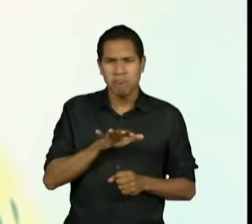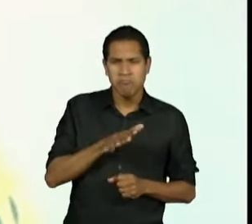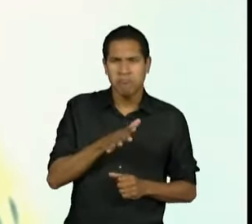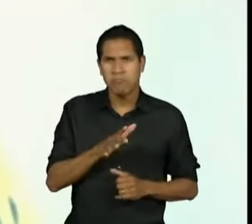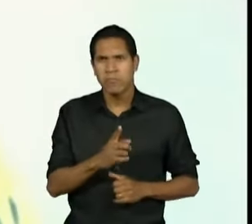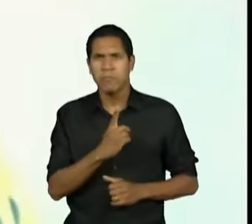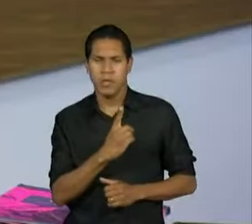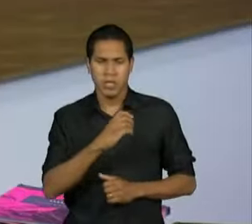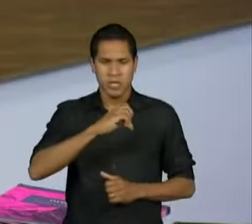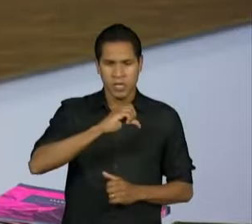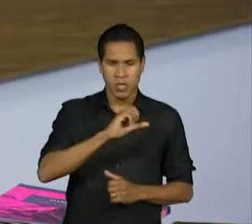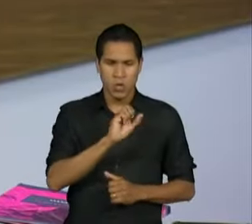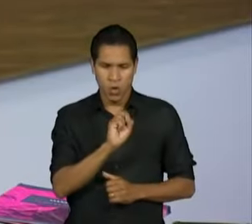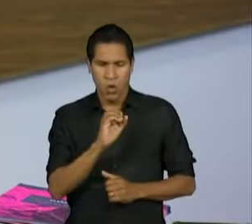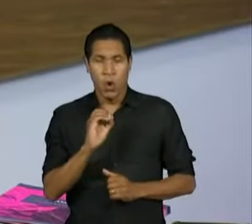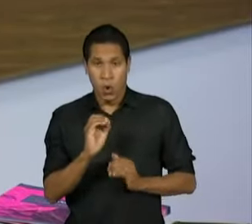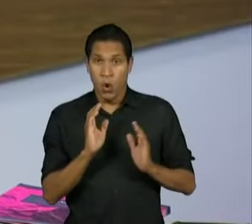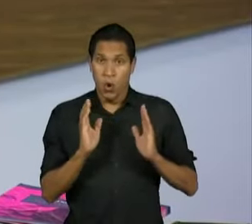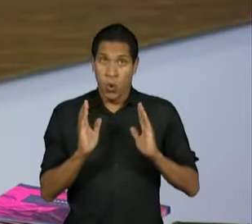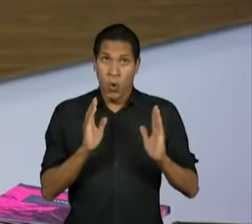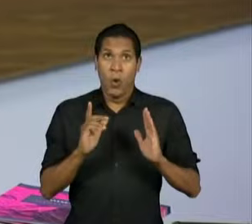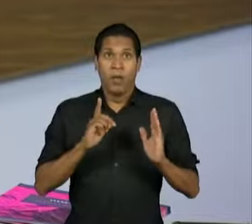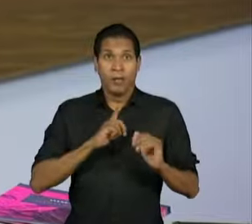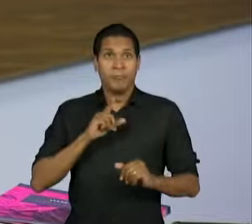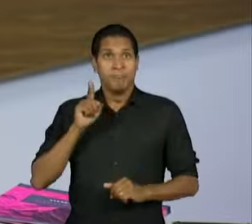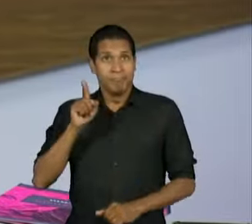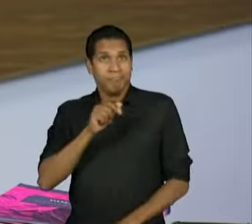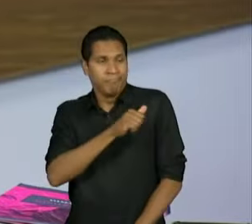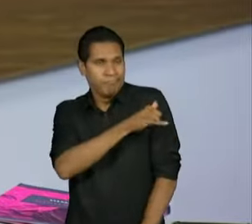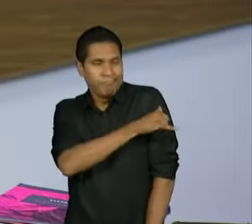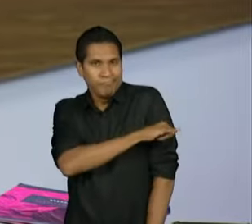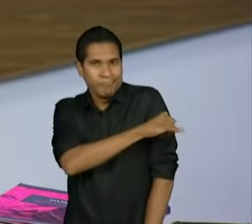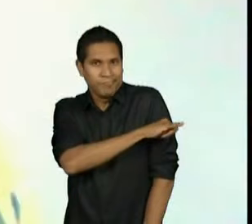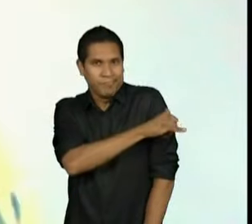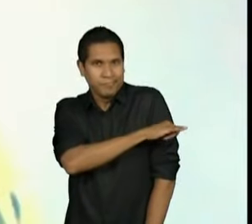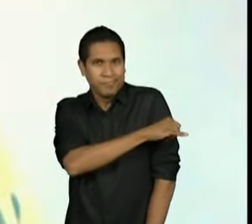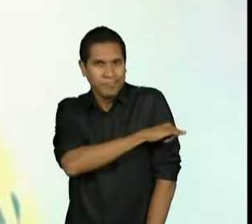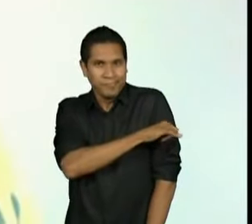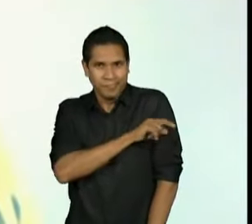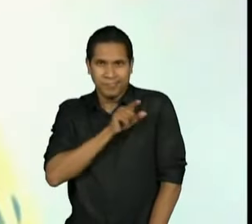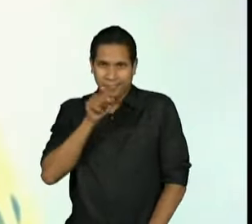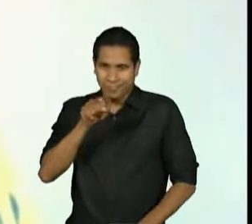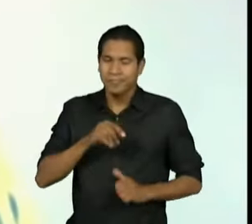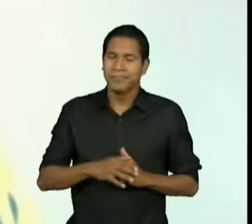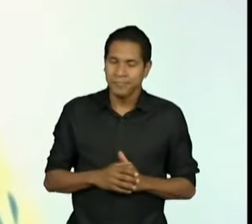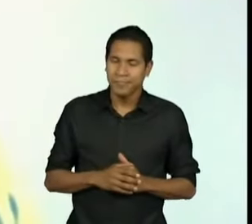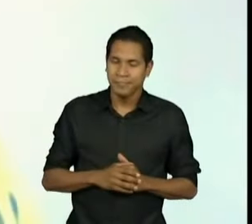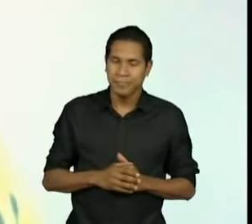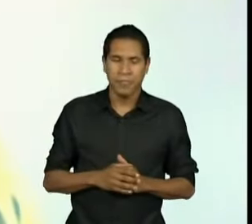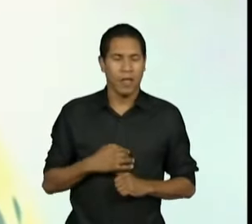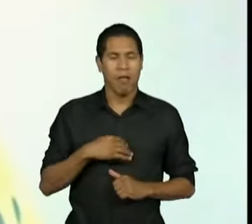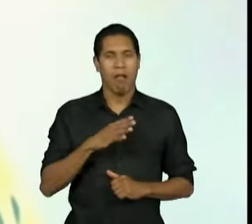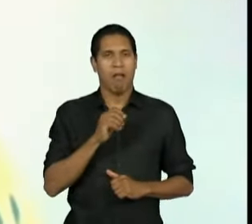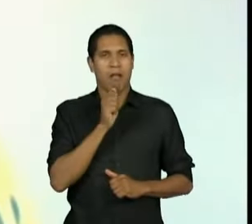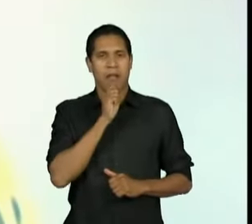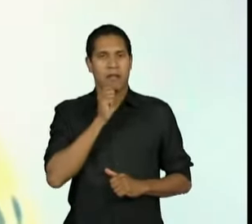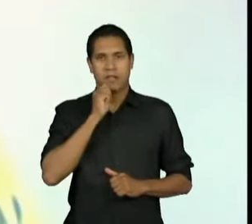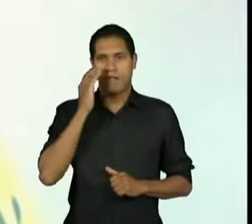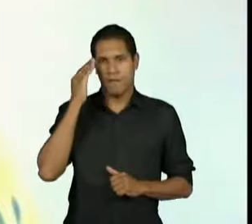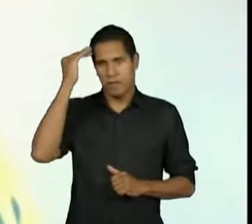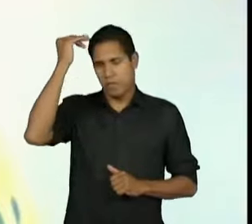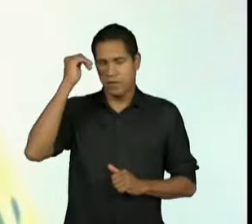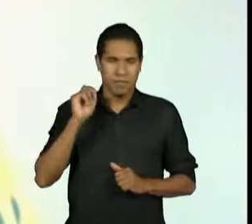dos anos 80, nós estávamos no Rio de Janeiro. Eu não era conhecida, a Elisa